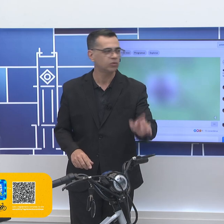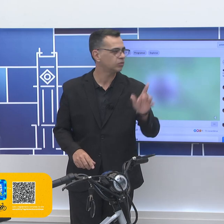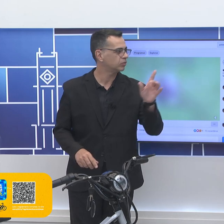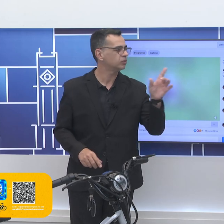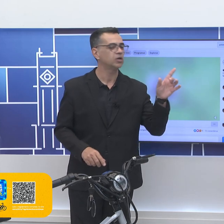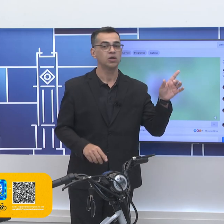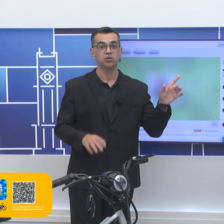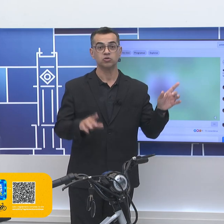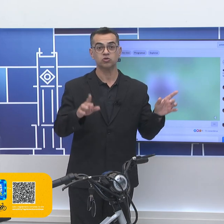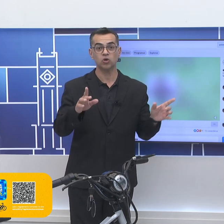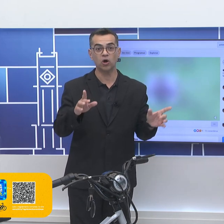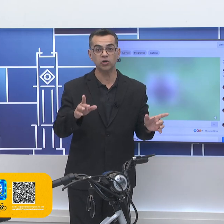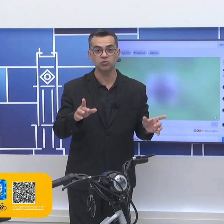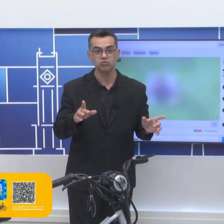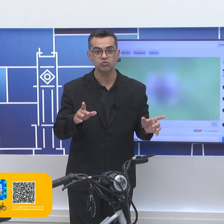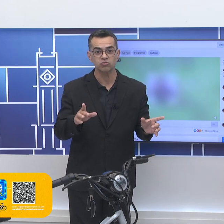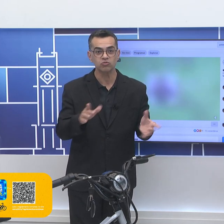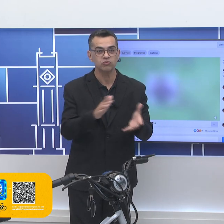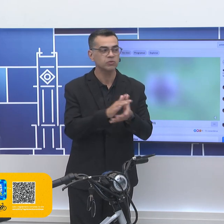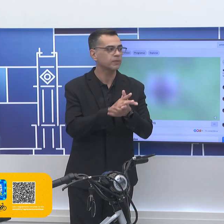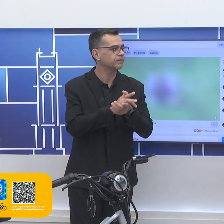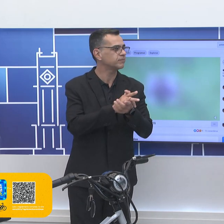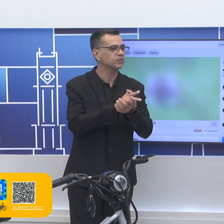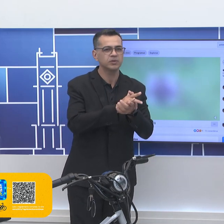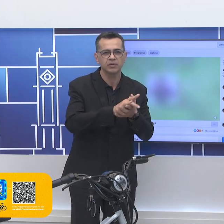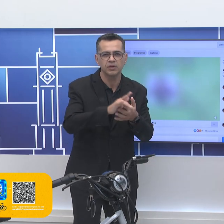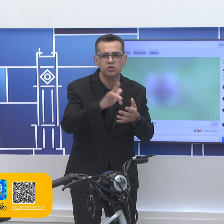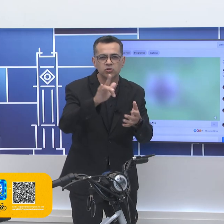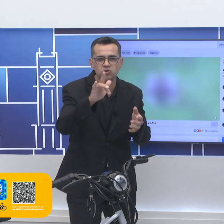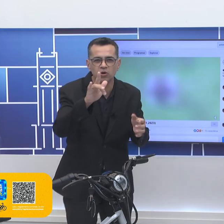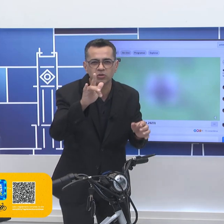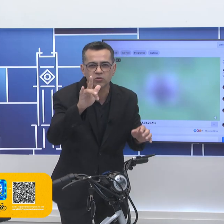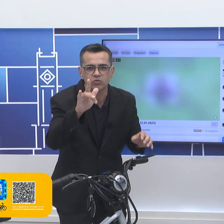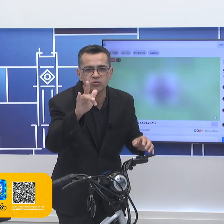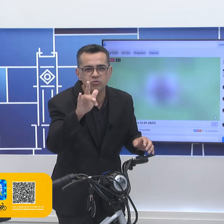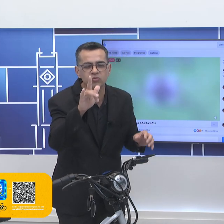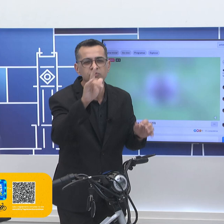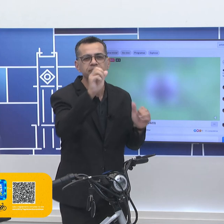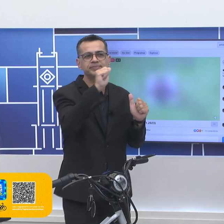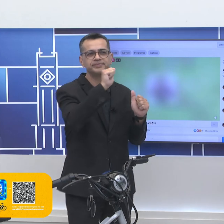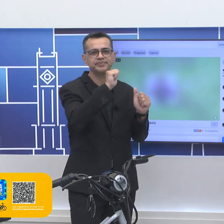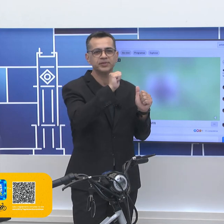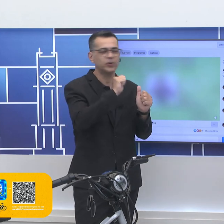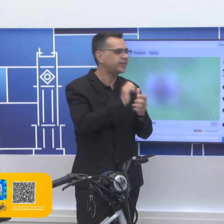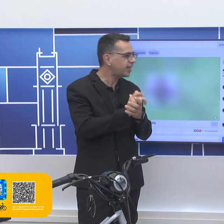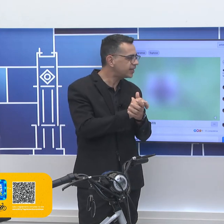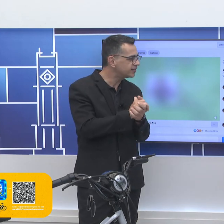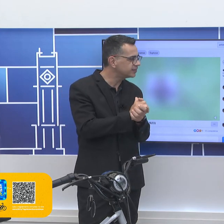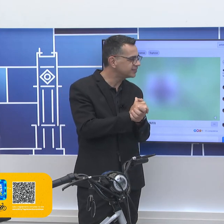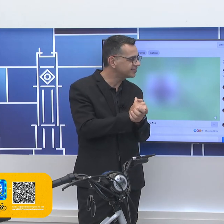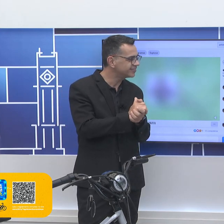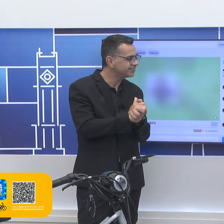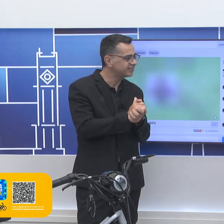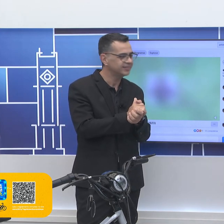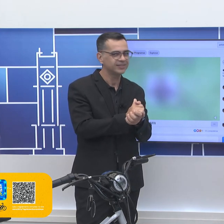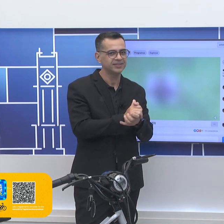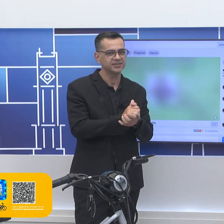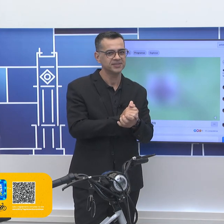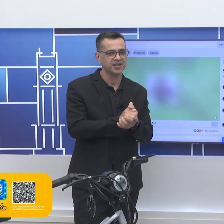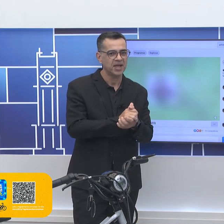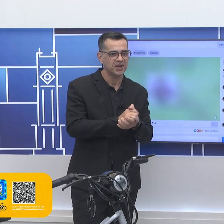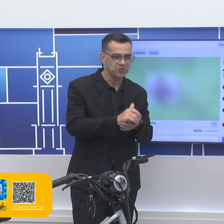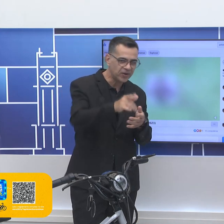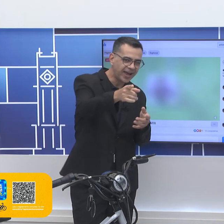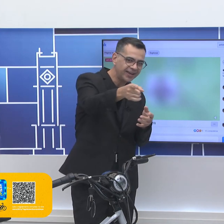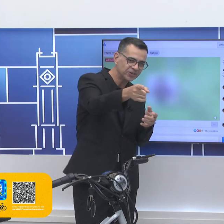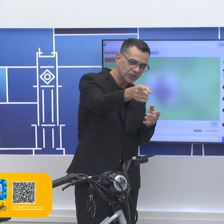Ó. Sonhos. Essa música pra você é do que mesmo? Sonhos. Essa trilha é do quê? Do ET. Do ET? Falo pra ele que